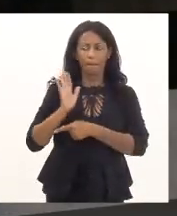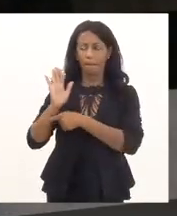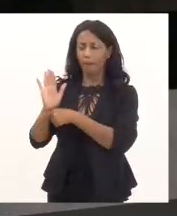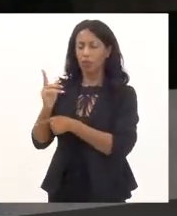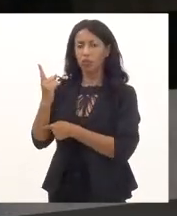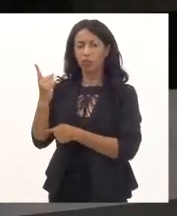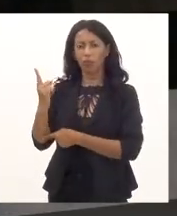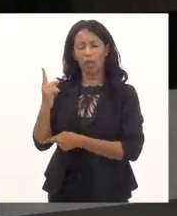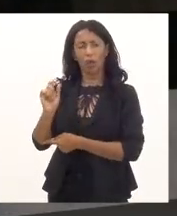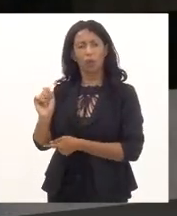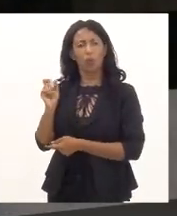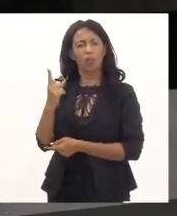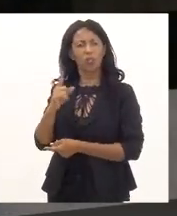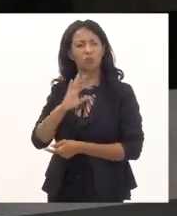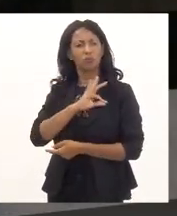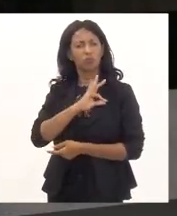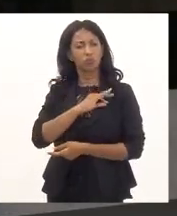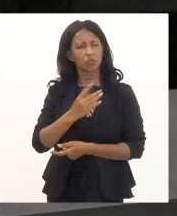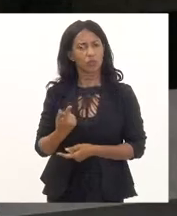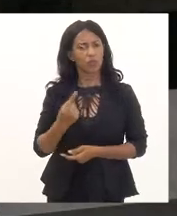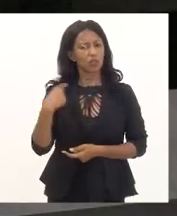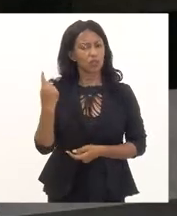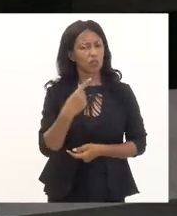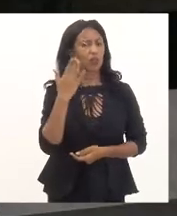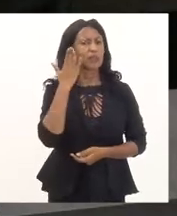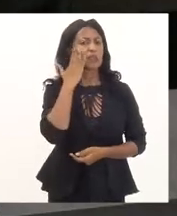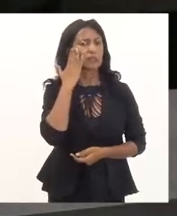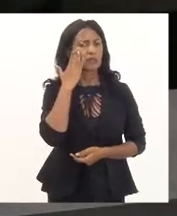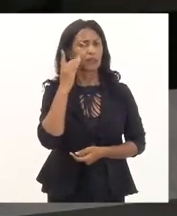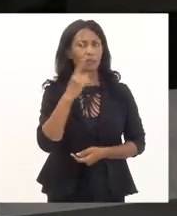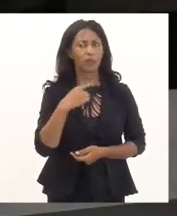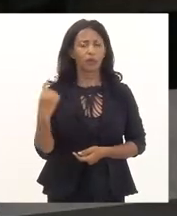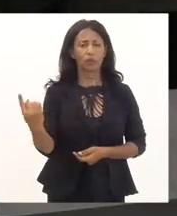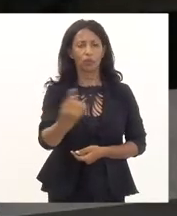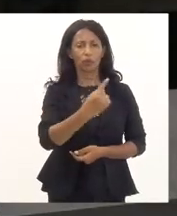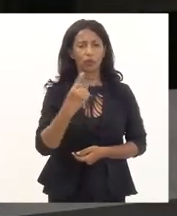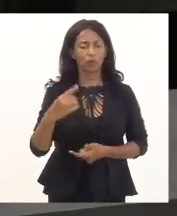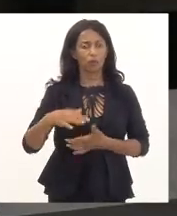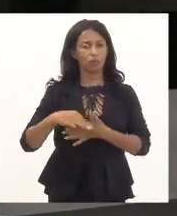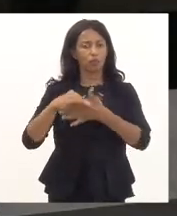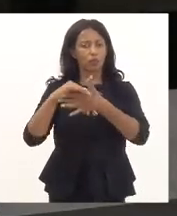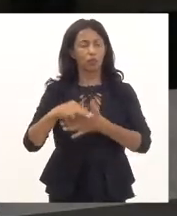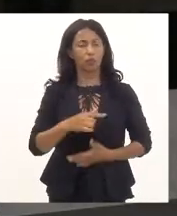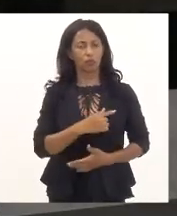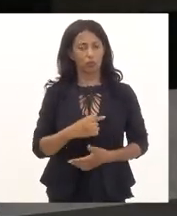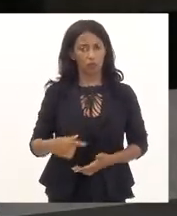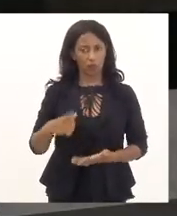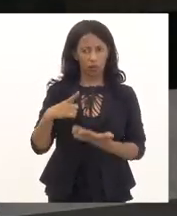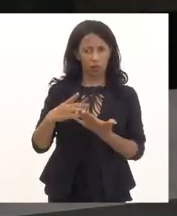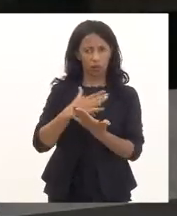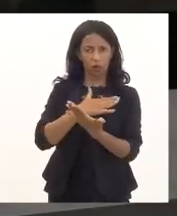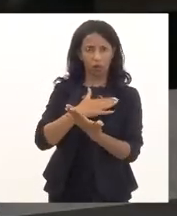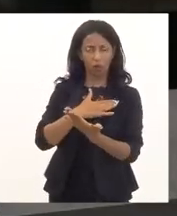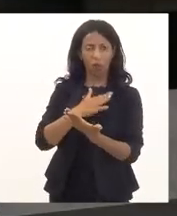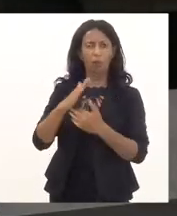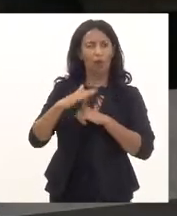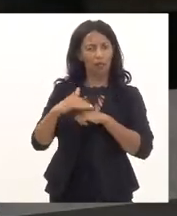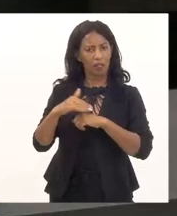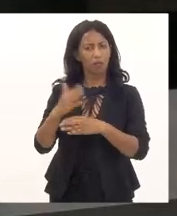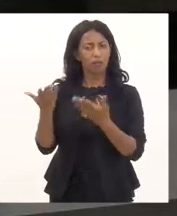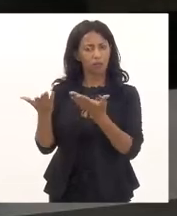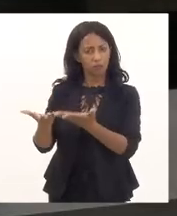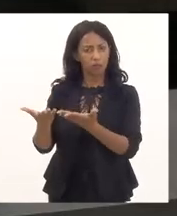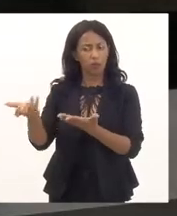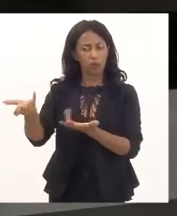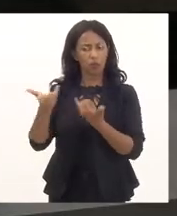um desses ex-servidores. E nós sabemos que o nosso líder do governo, no qual eu tenho um grande carinho, Márcio Pacheco,